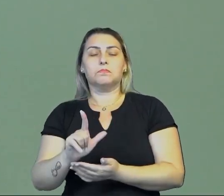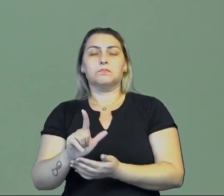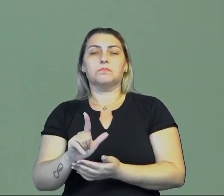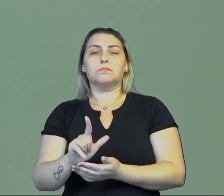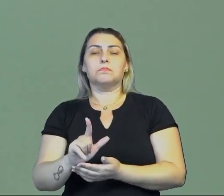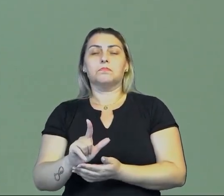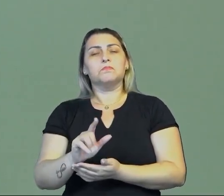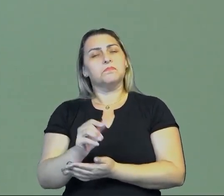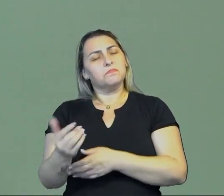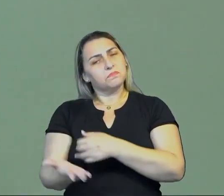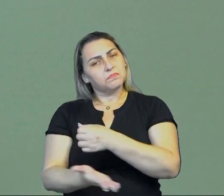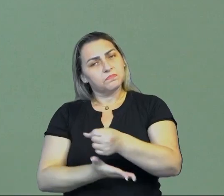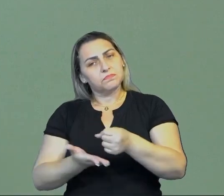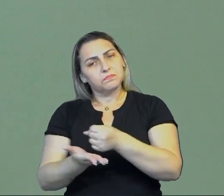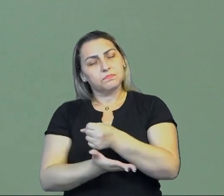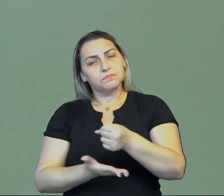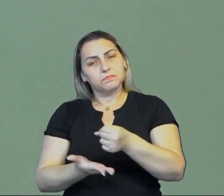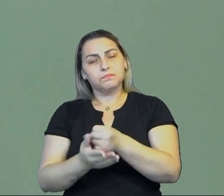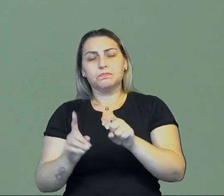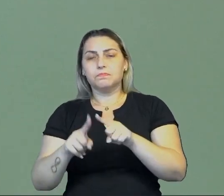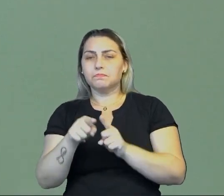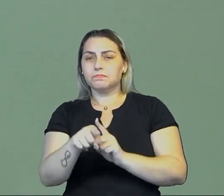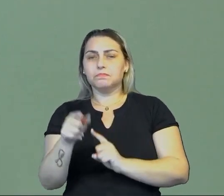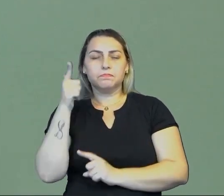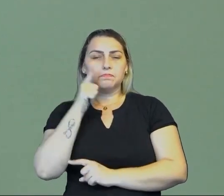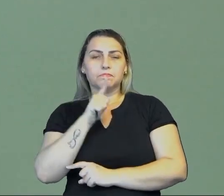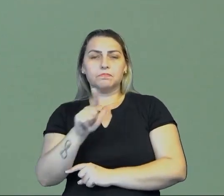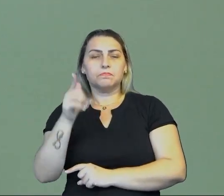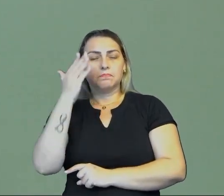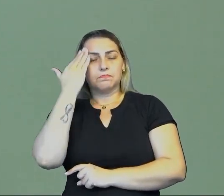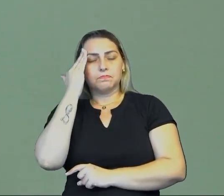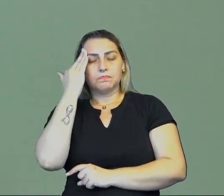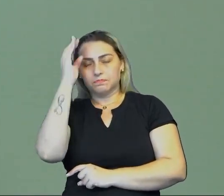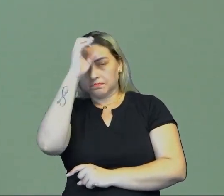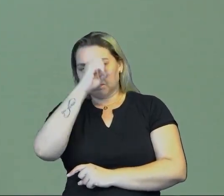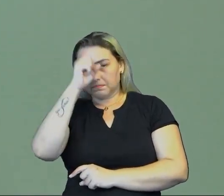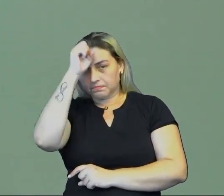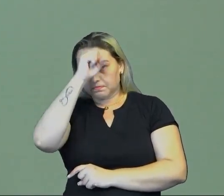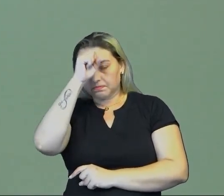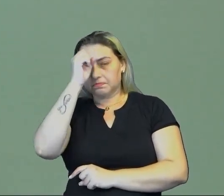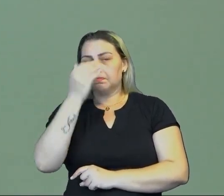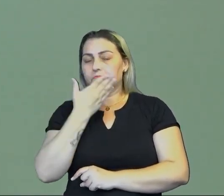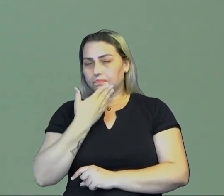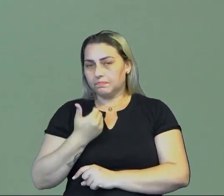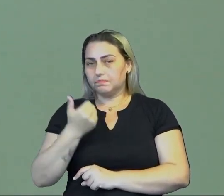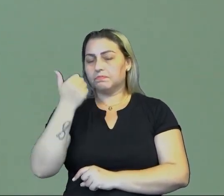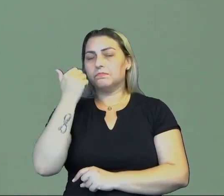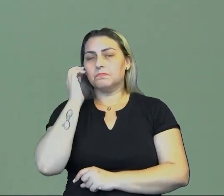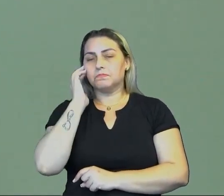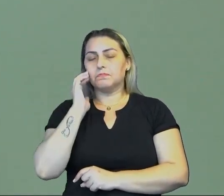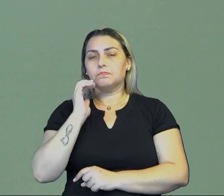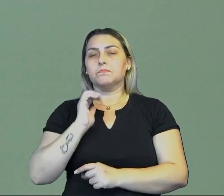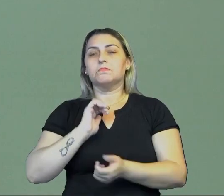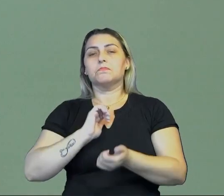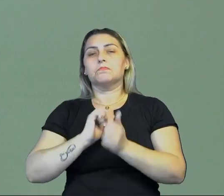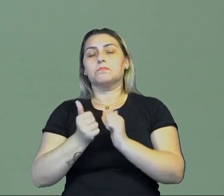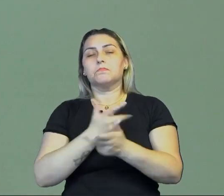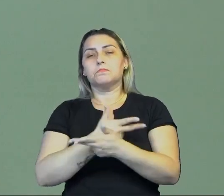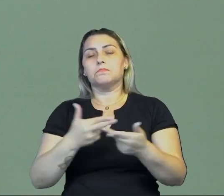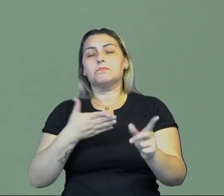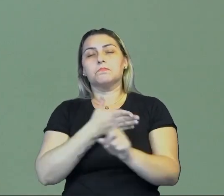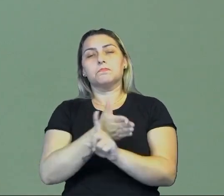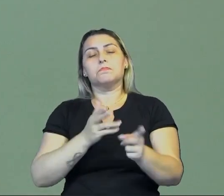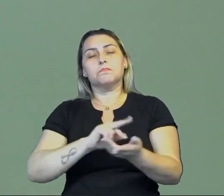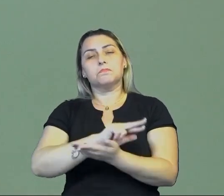a de forma básica assim superficial mas que vocês conseguirem para conseguir aprender e compreender um pouco melhor sobre o atletismo e suas diversas